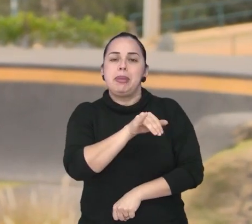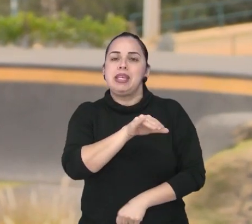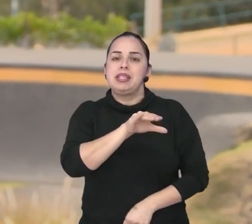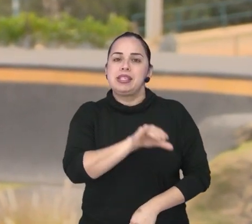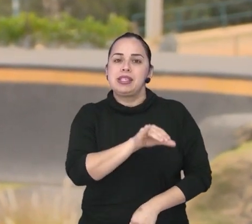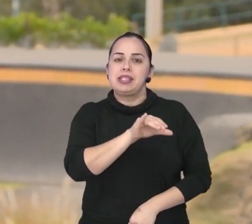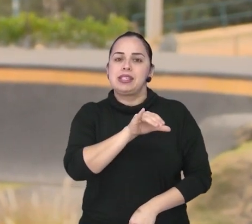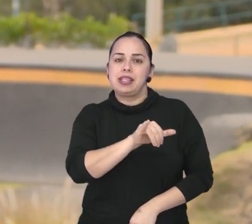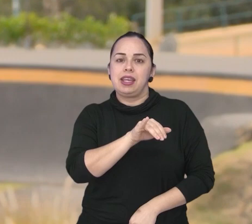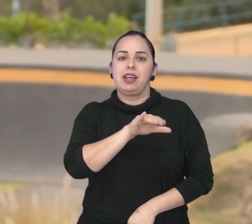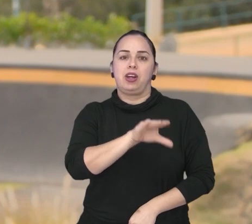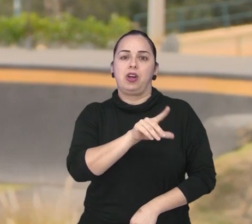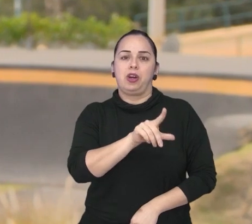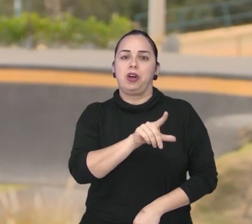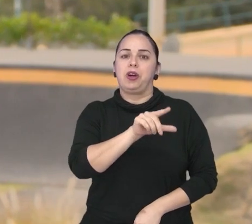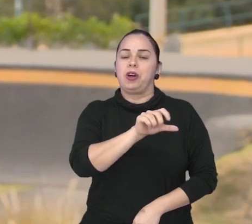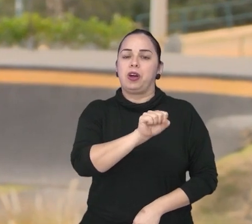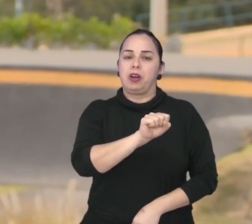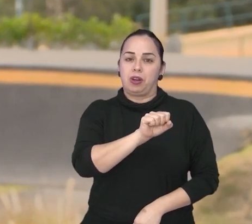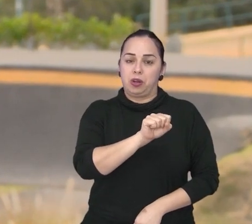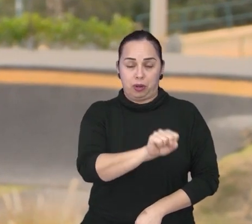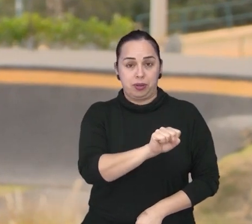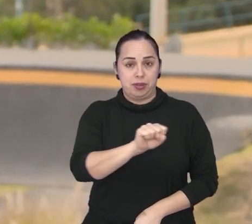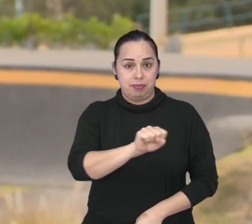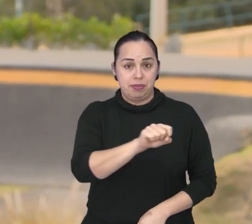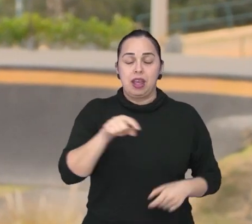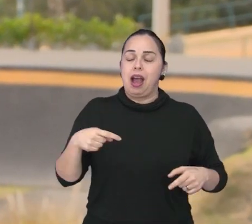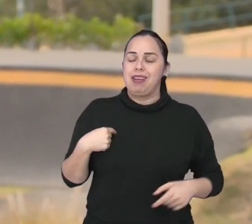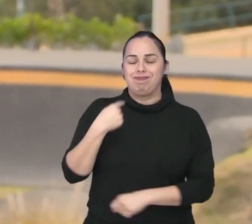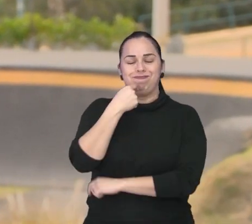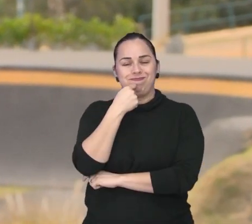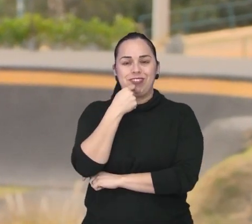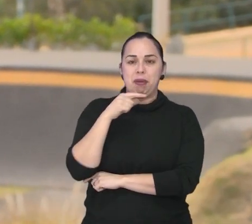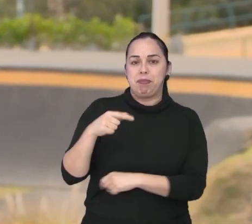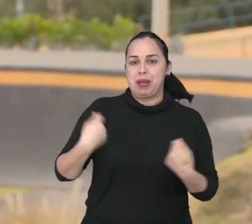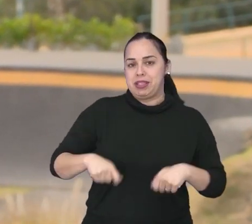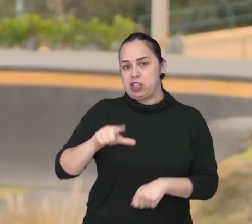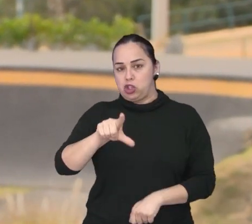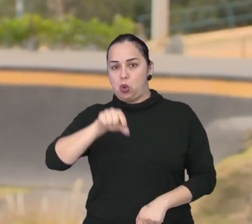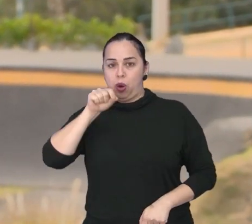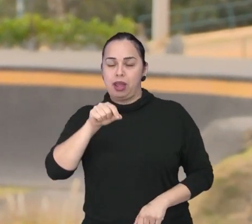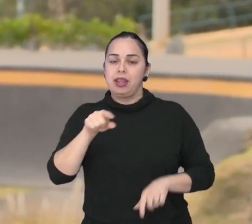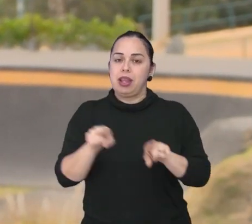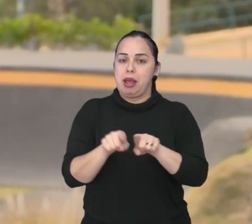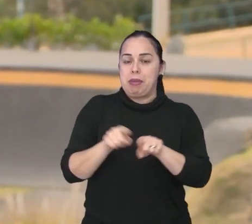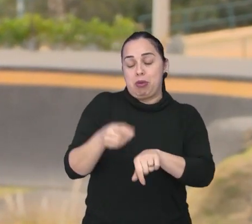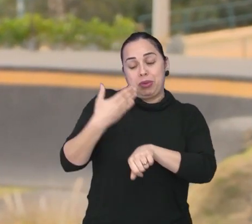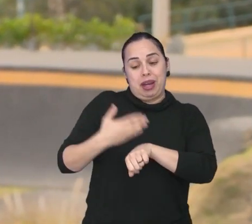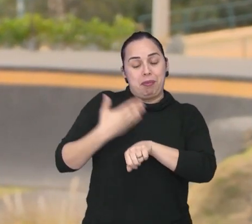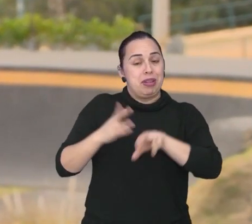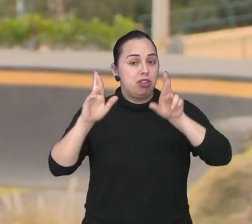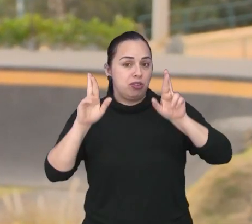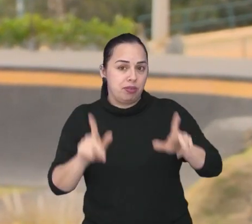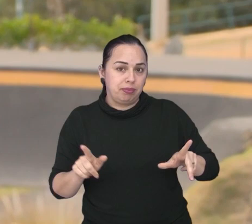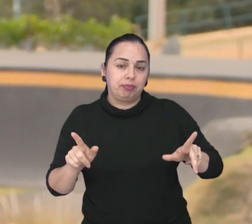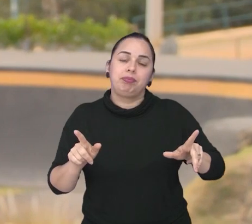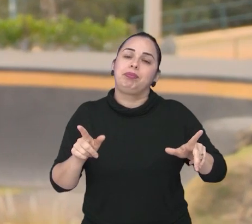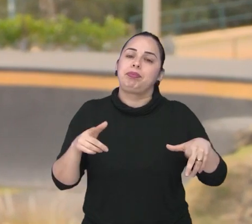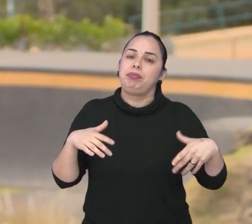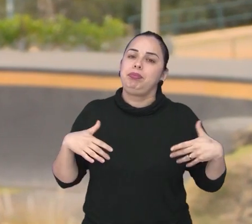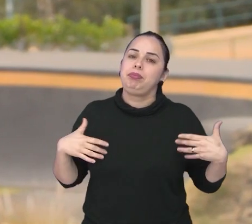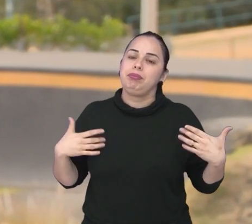a angulação, o peso é bem diferente. Aí teve uma hora que eu falei assim, não, eu tenho que escolher um dos dois, porque assim, o treinamento também era